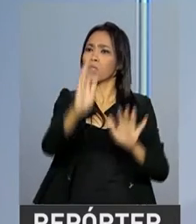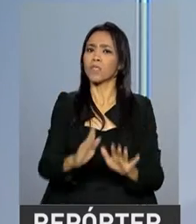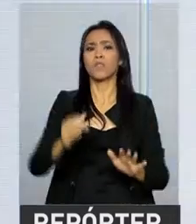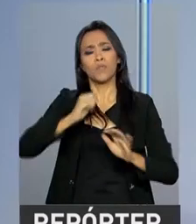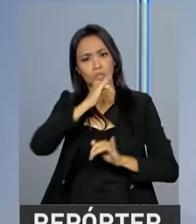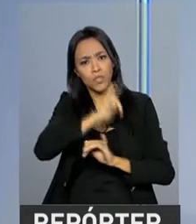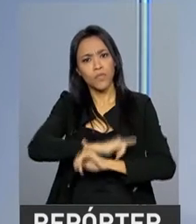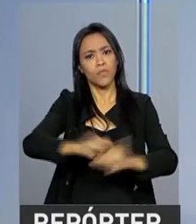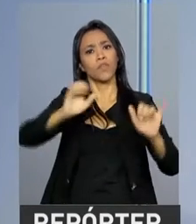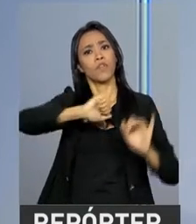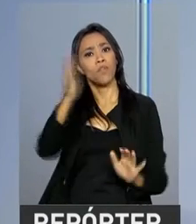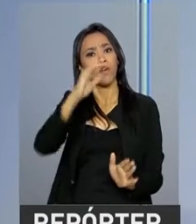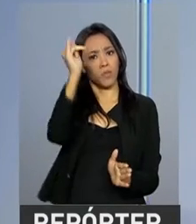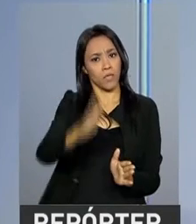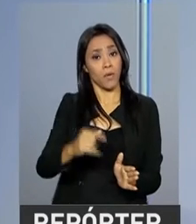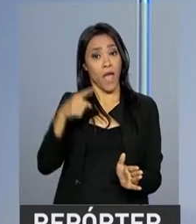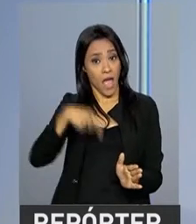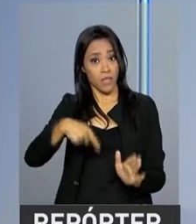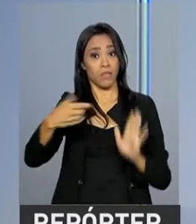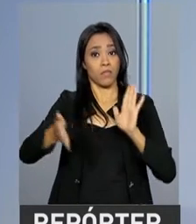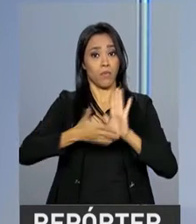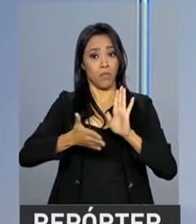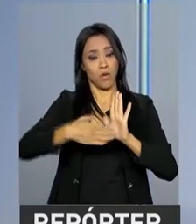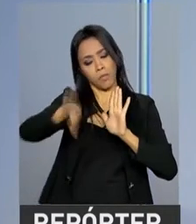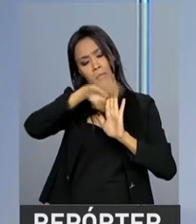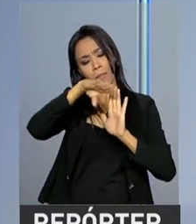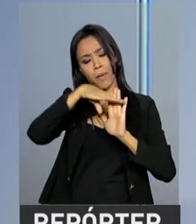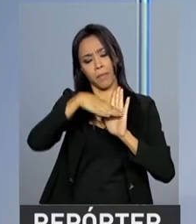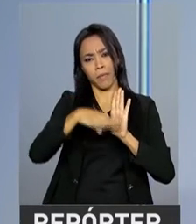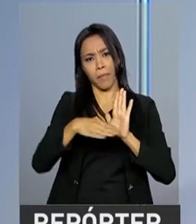as medidas todas que nós estamos